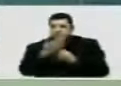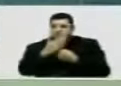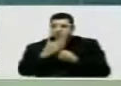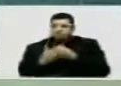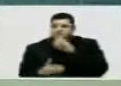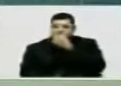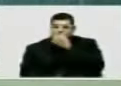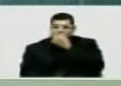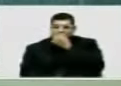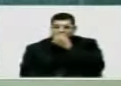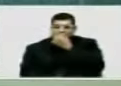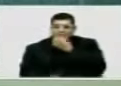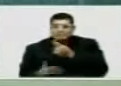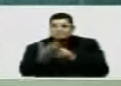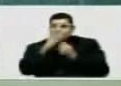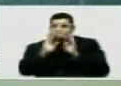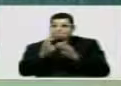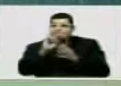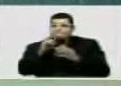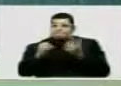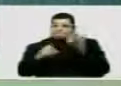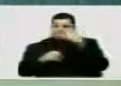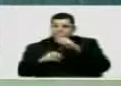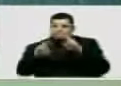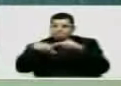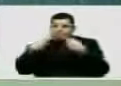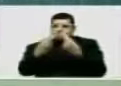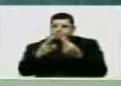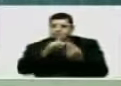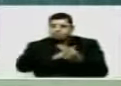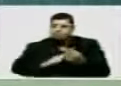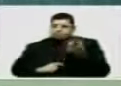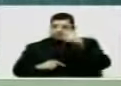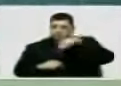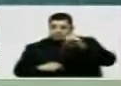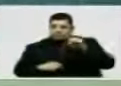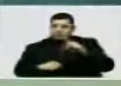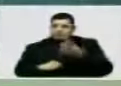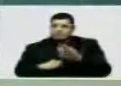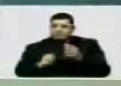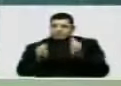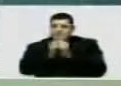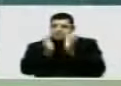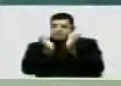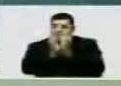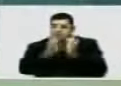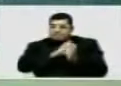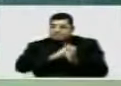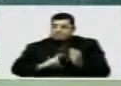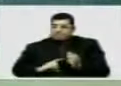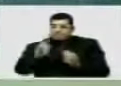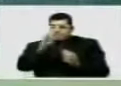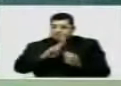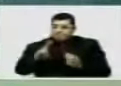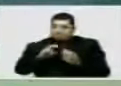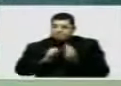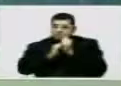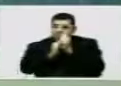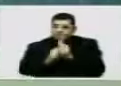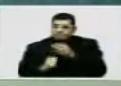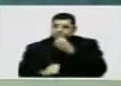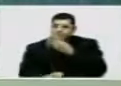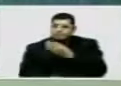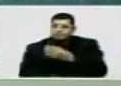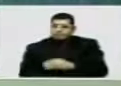defendo gestos. Defendo que, se houver outra reunião, que o governador vá, que grupo de parlamentares o